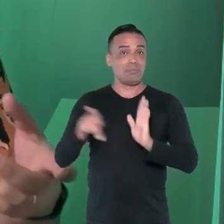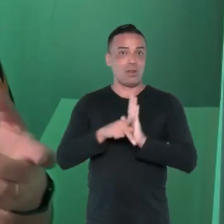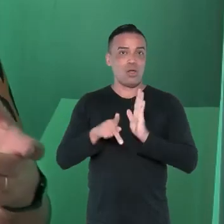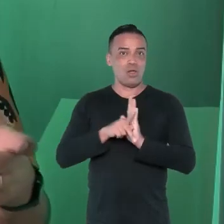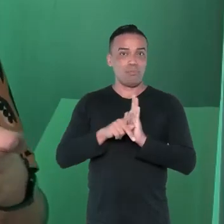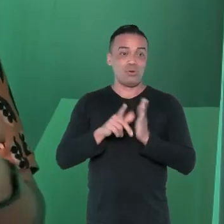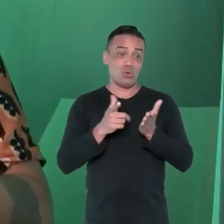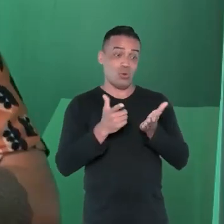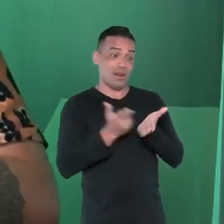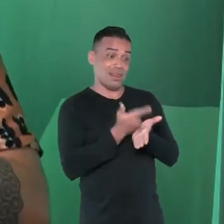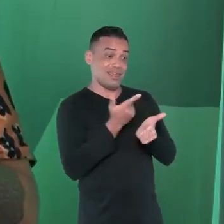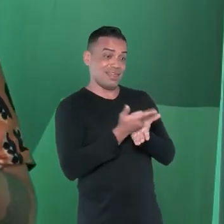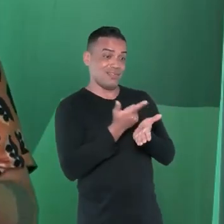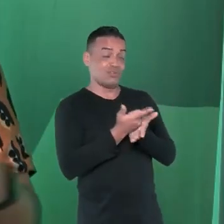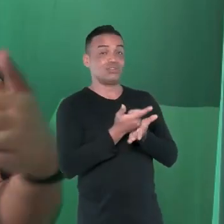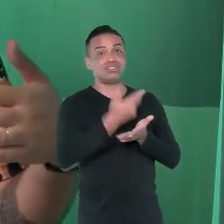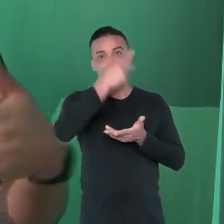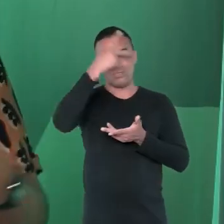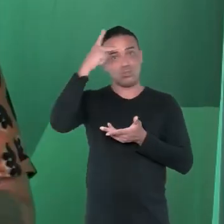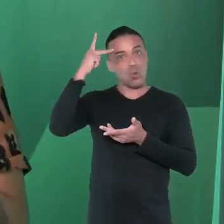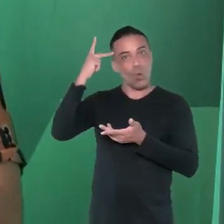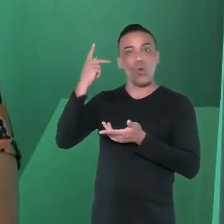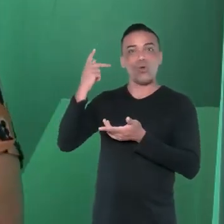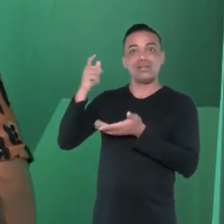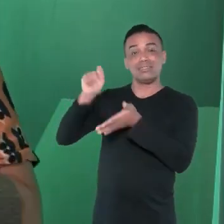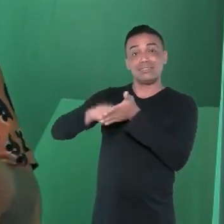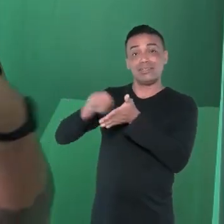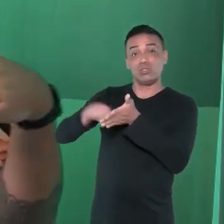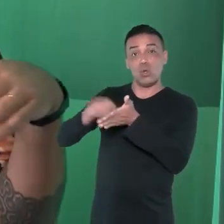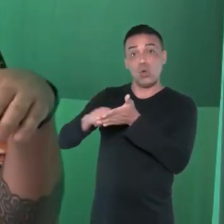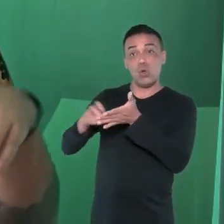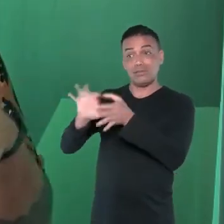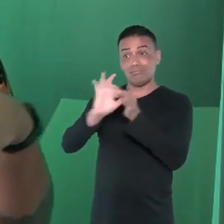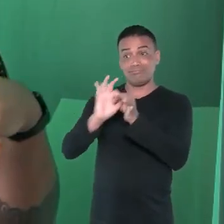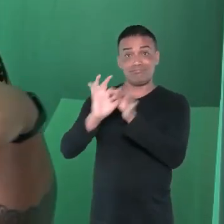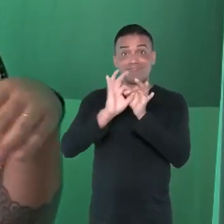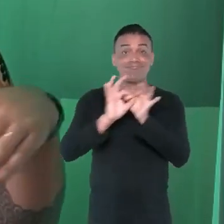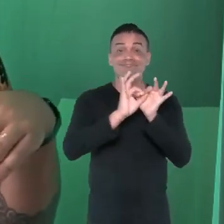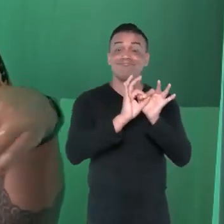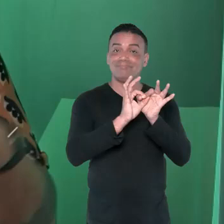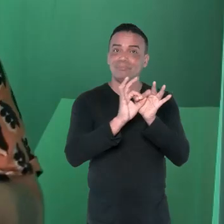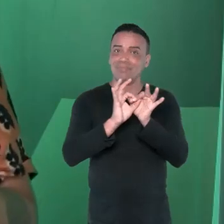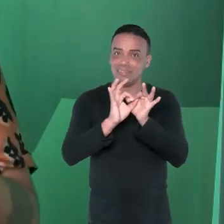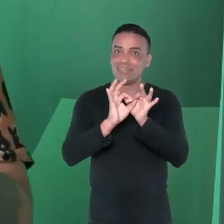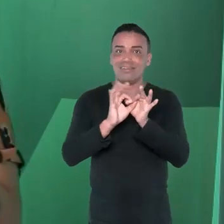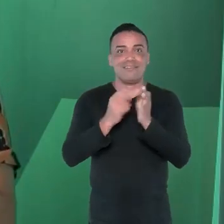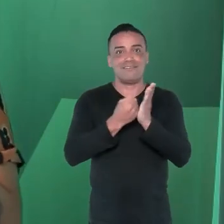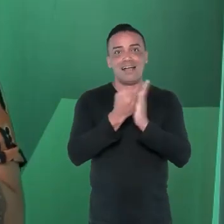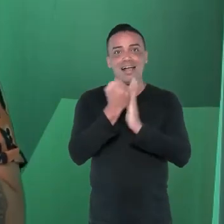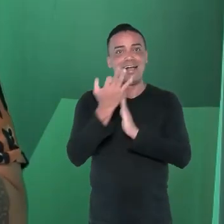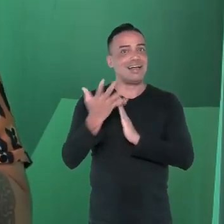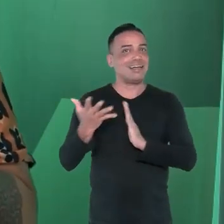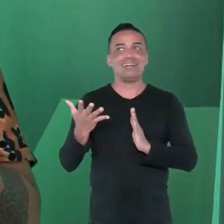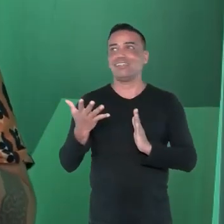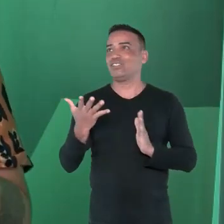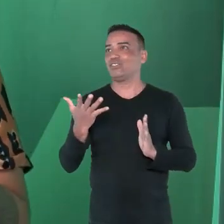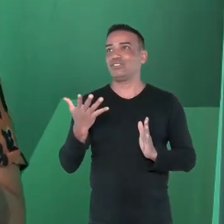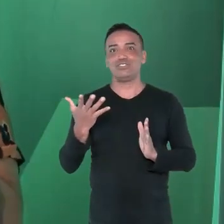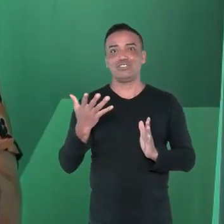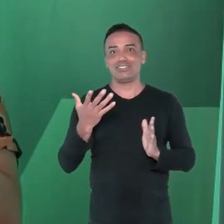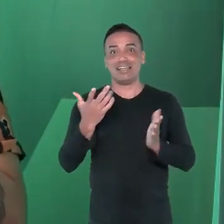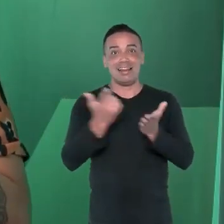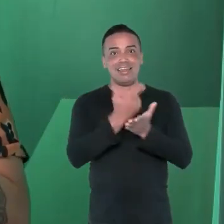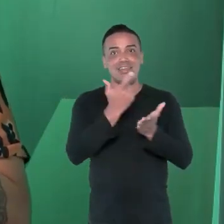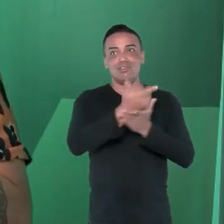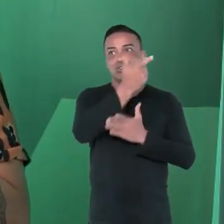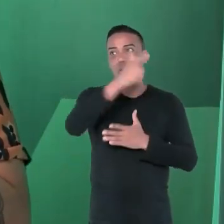livros e autores, né? Vários desses autores, eles perpassam o seu livro, várias obras deles, elas são